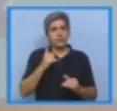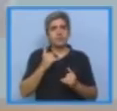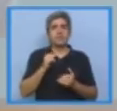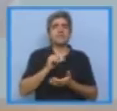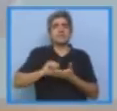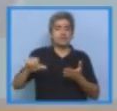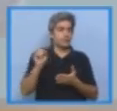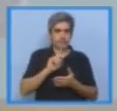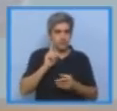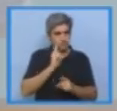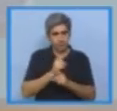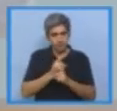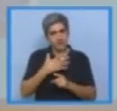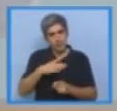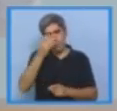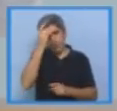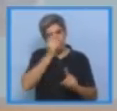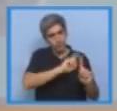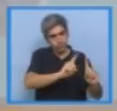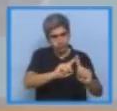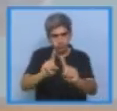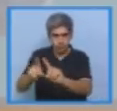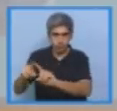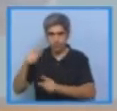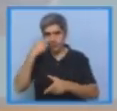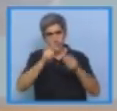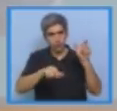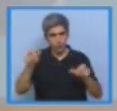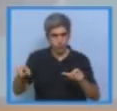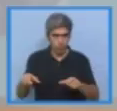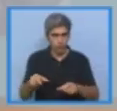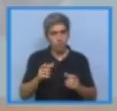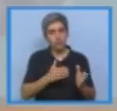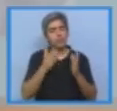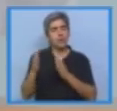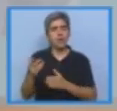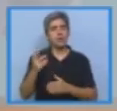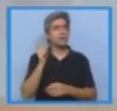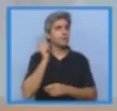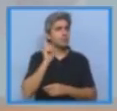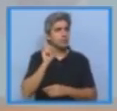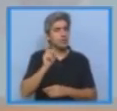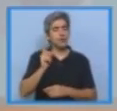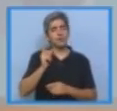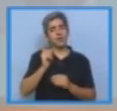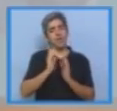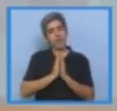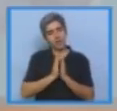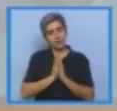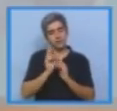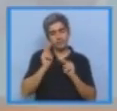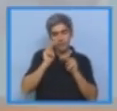risco da pluralidade. Por um lado, porque nos parece que é importante que a própria Igreja se aprenda a ver também